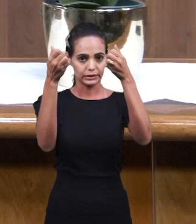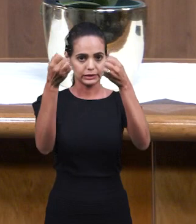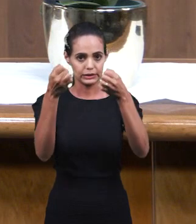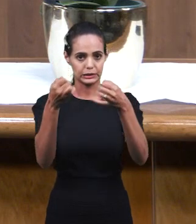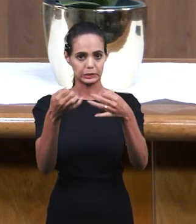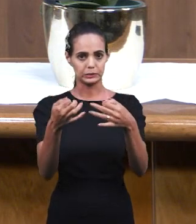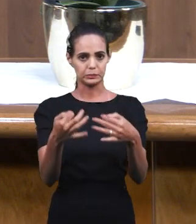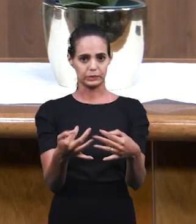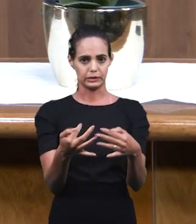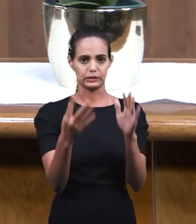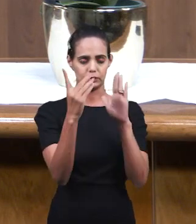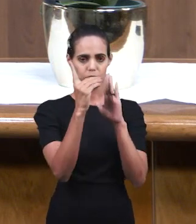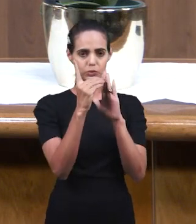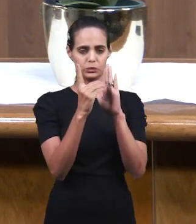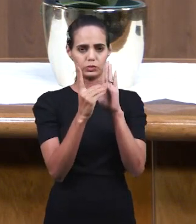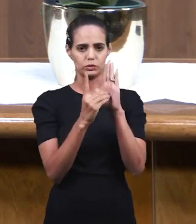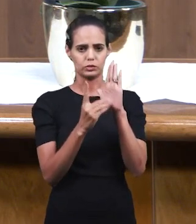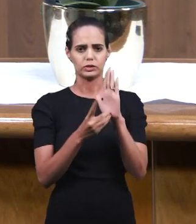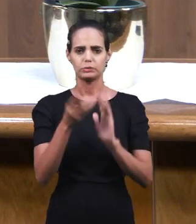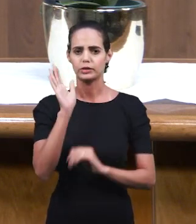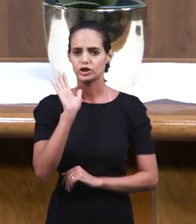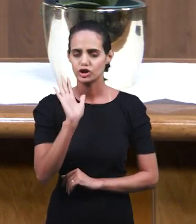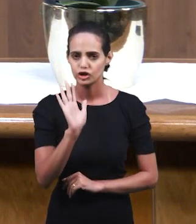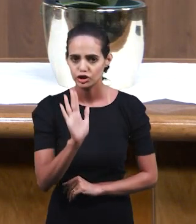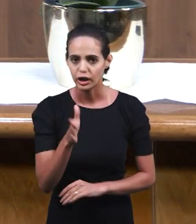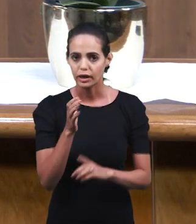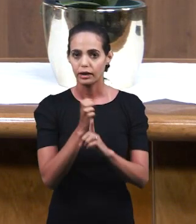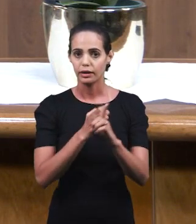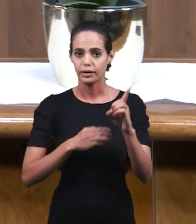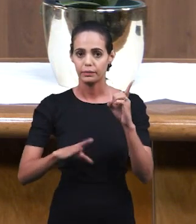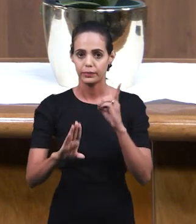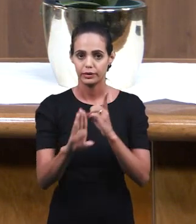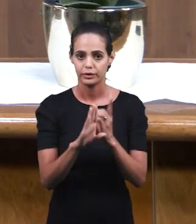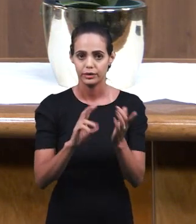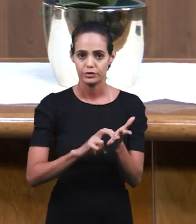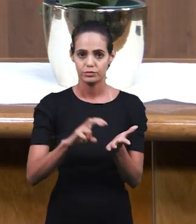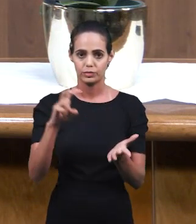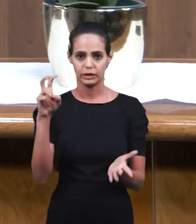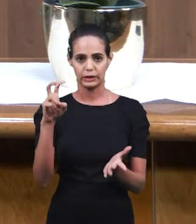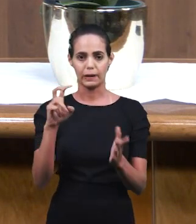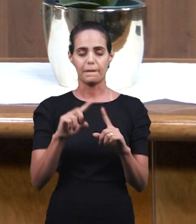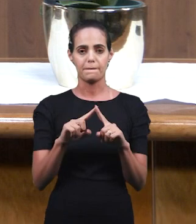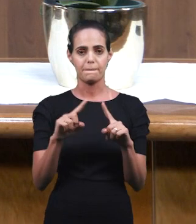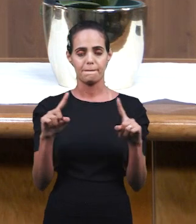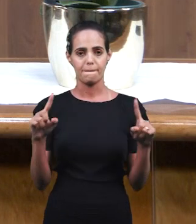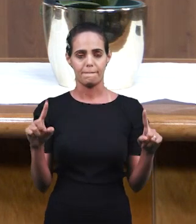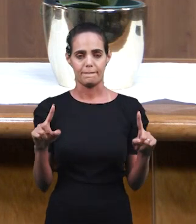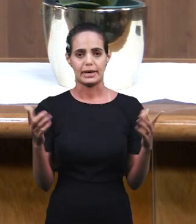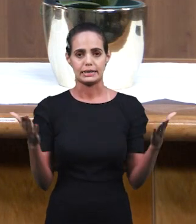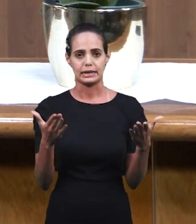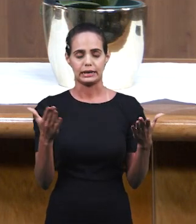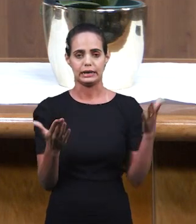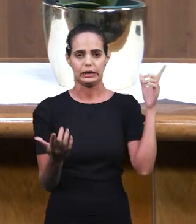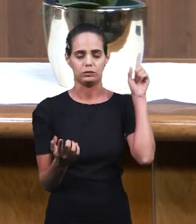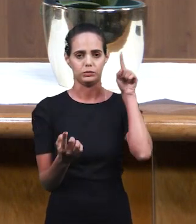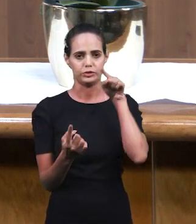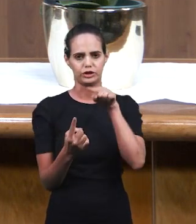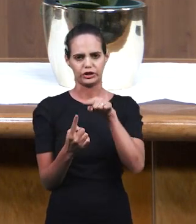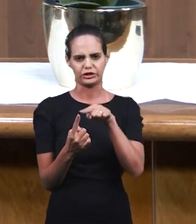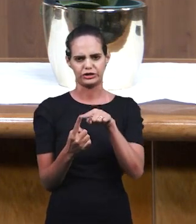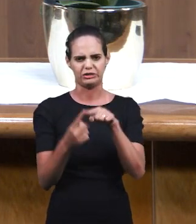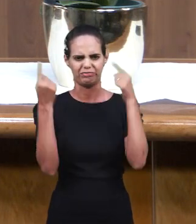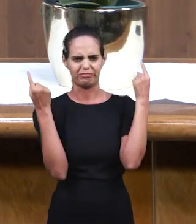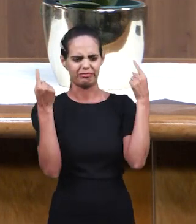explica a questão dos dogmas. Isso já foi falado na Escola Bíblica Dominical. Nosso objetivo aqui não é